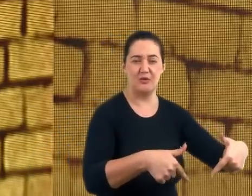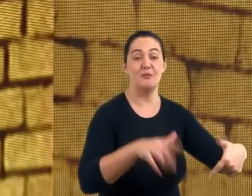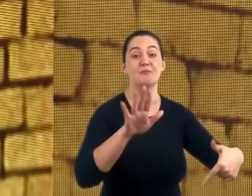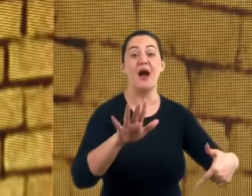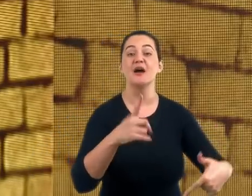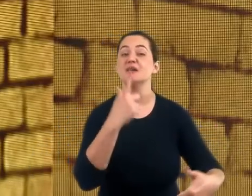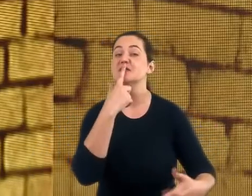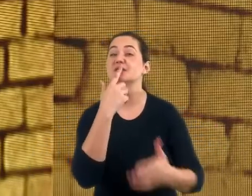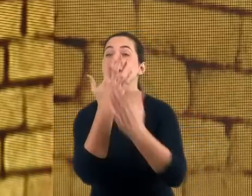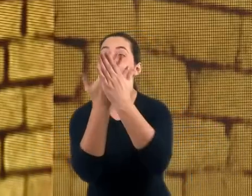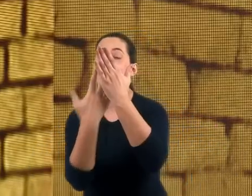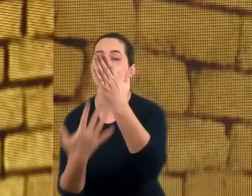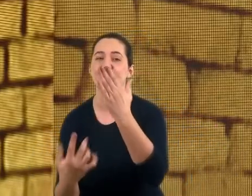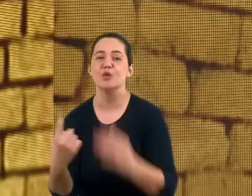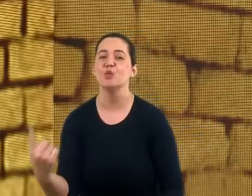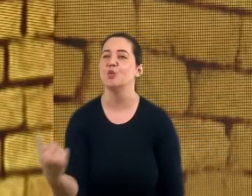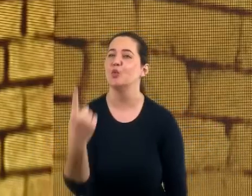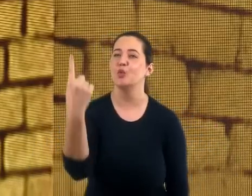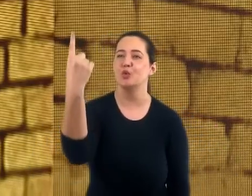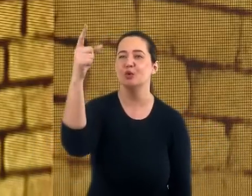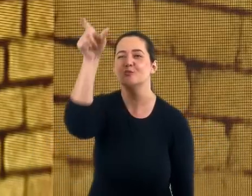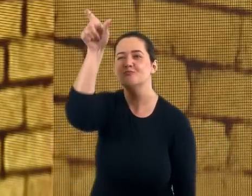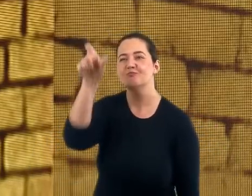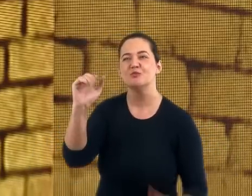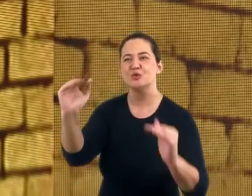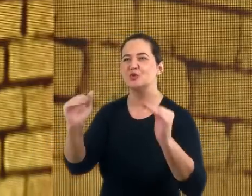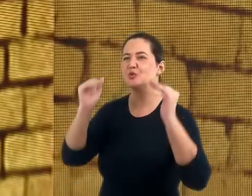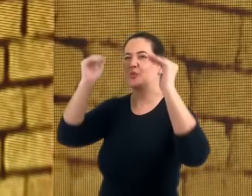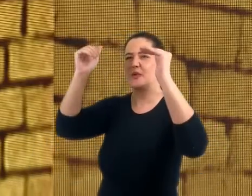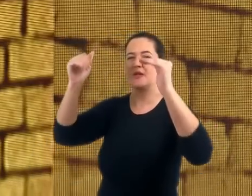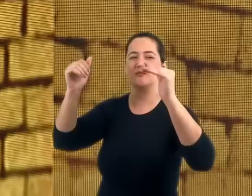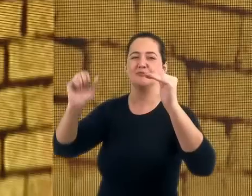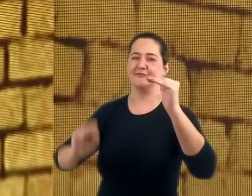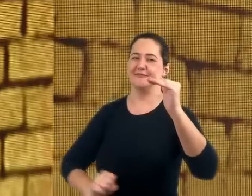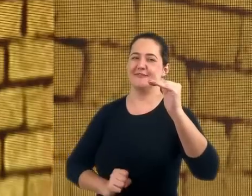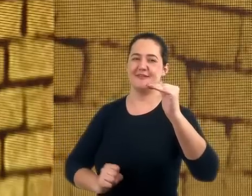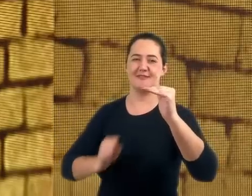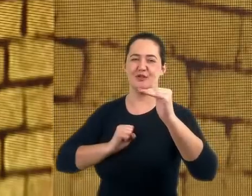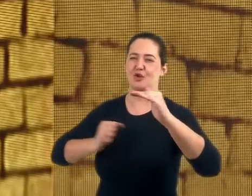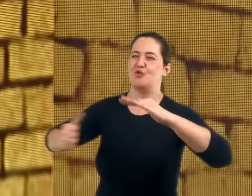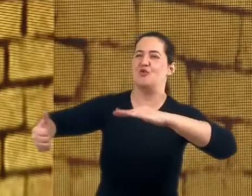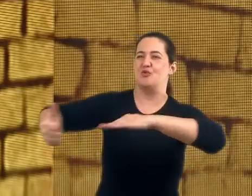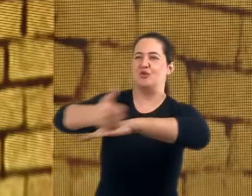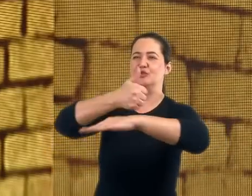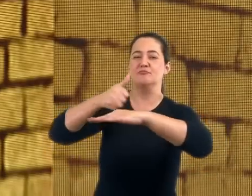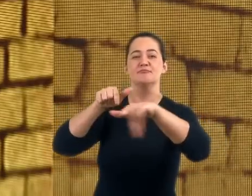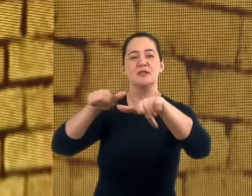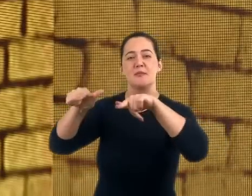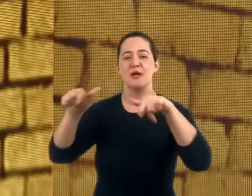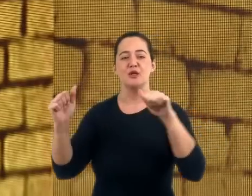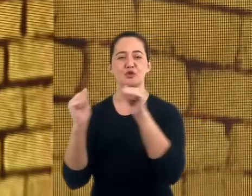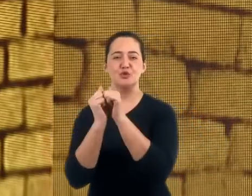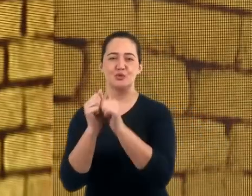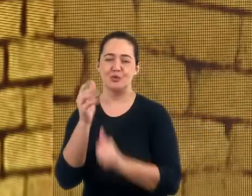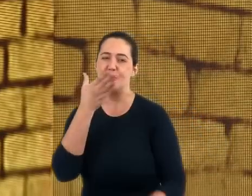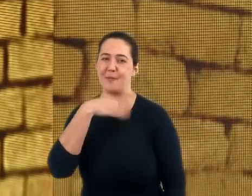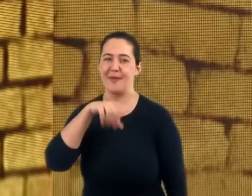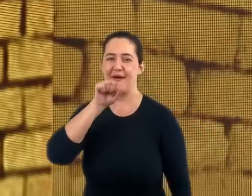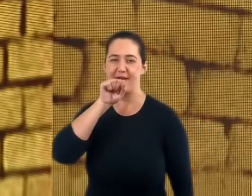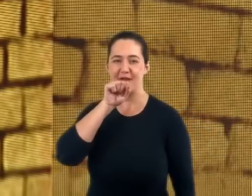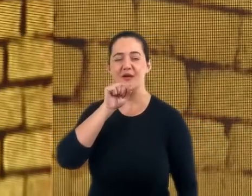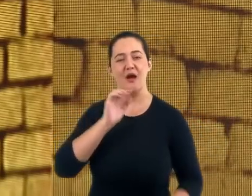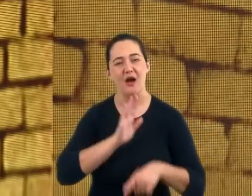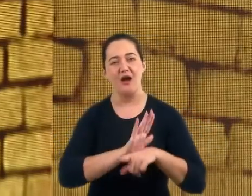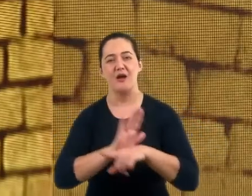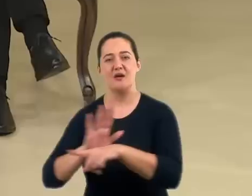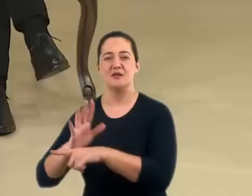do nosso único e supremo sumo sacerdote, que trabalha junto ao Pai para a salvação de cada um de